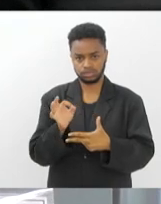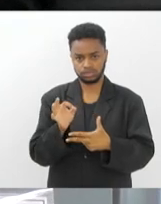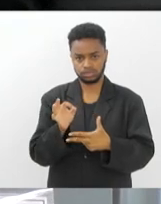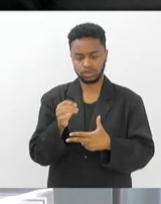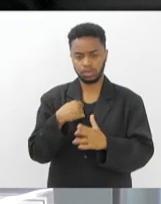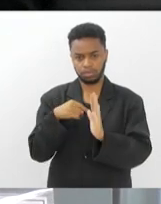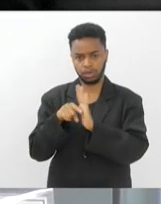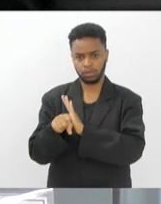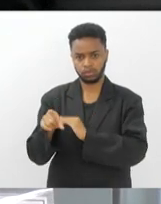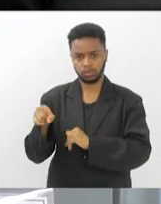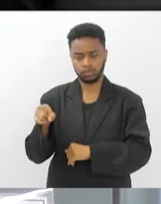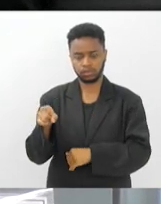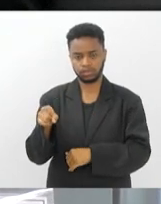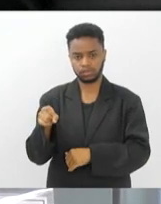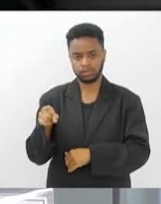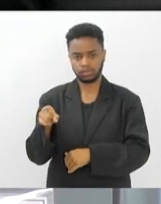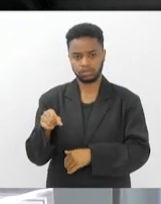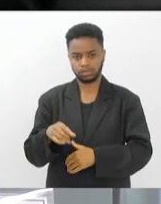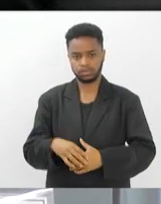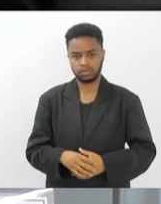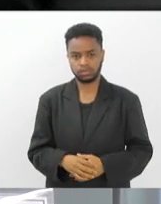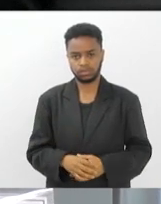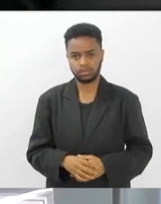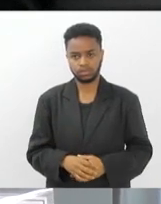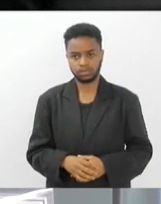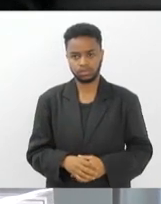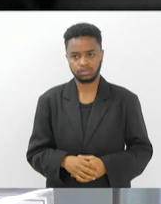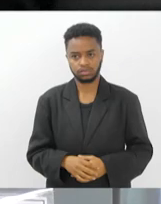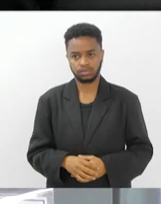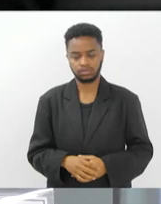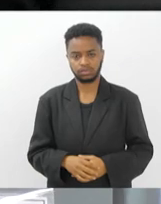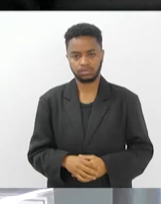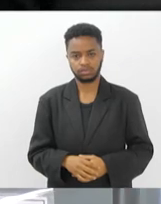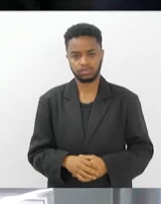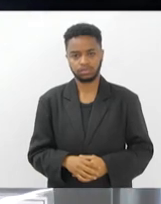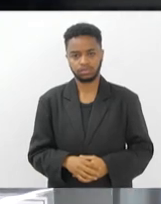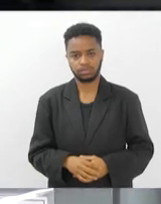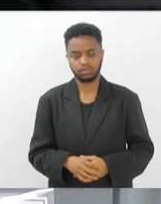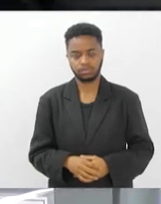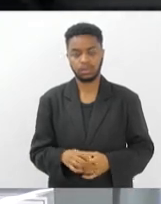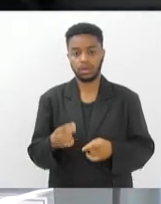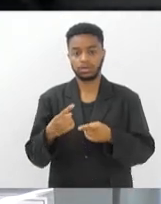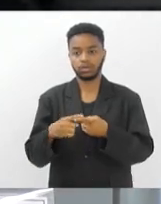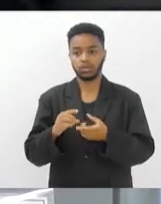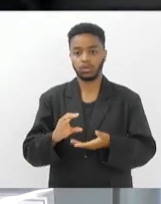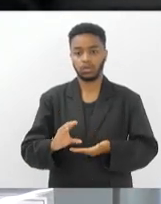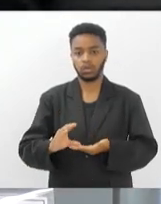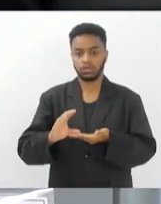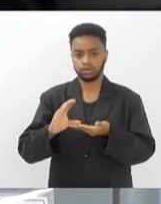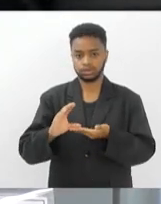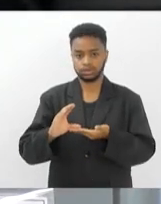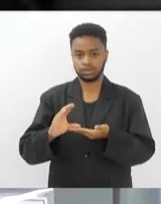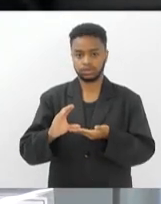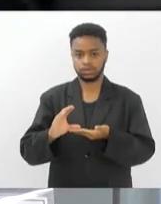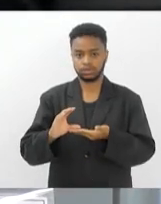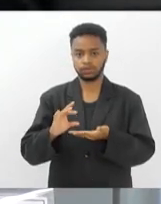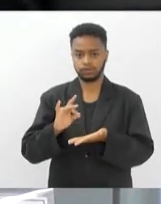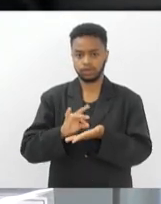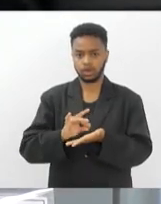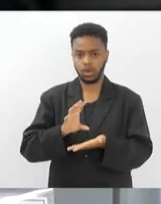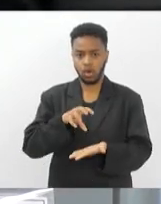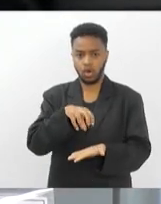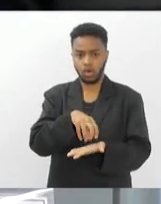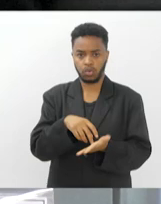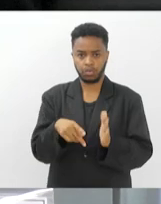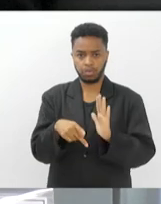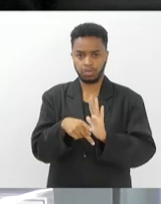Pergunta a Vossa Excelência. É de autoria do Poder Executivo. O Conselho não é um órgão do